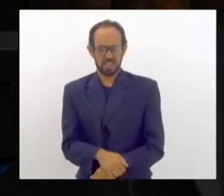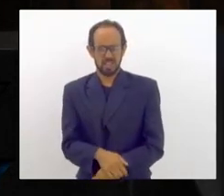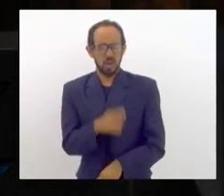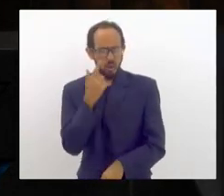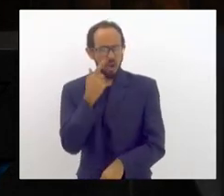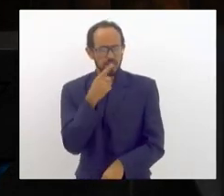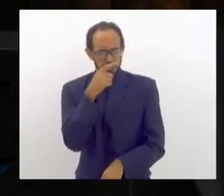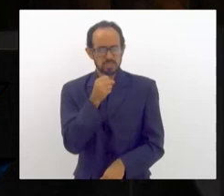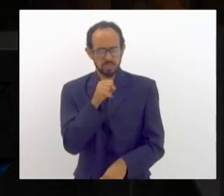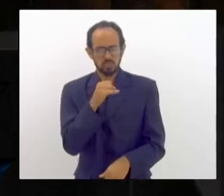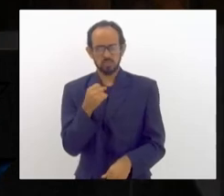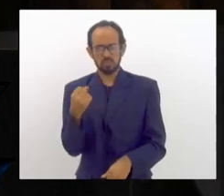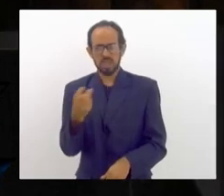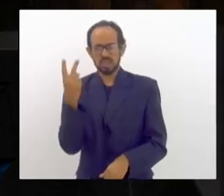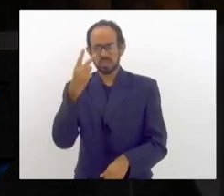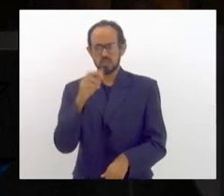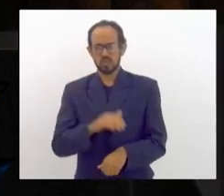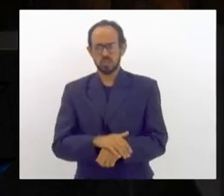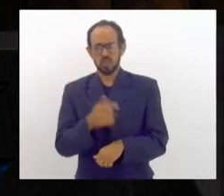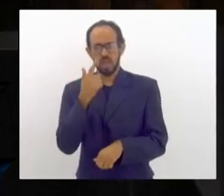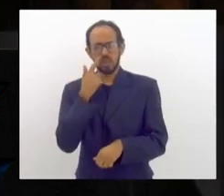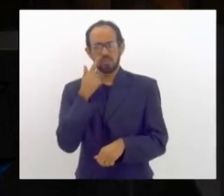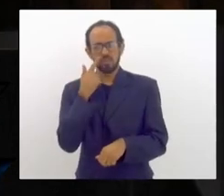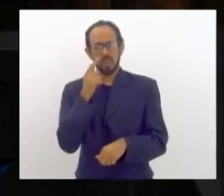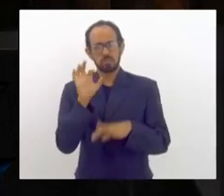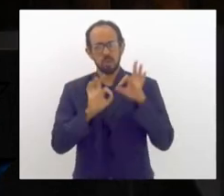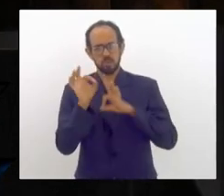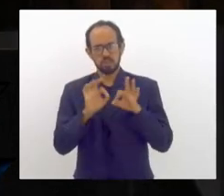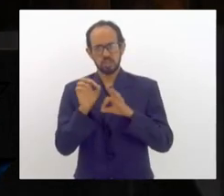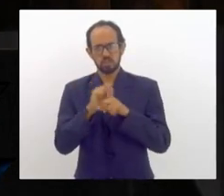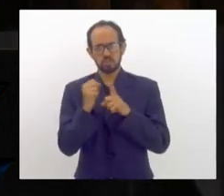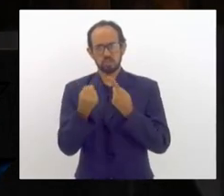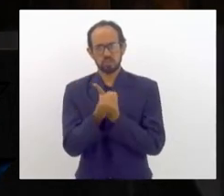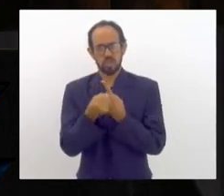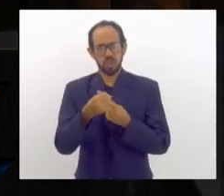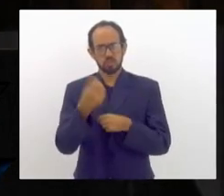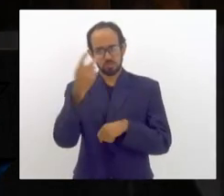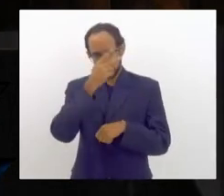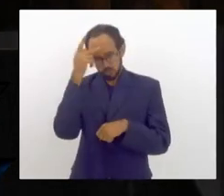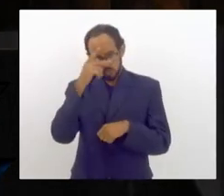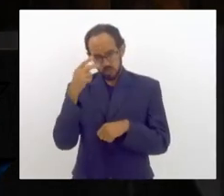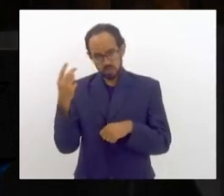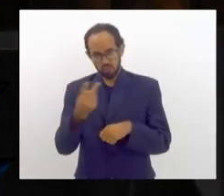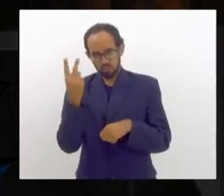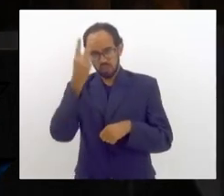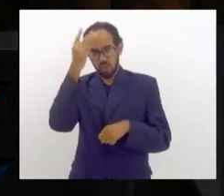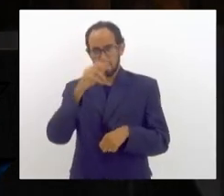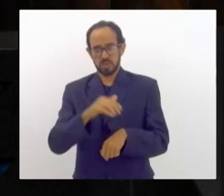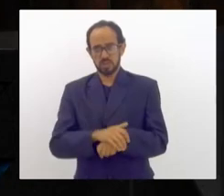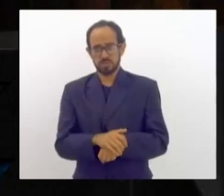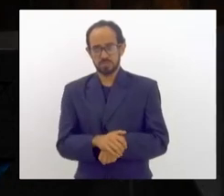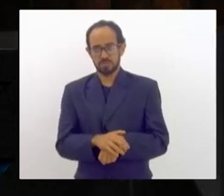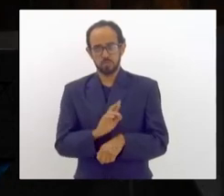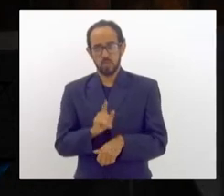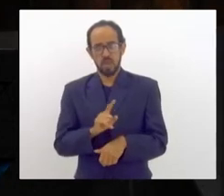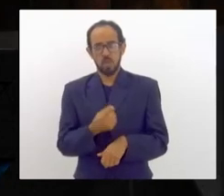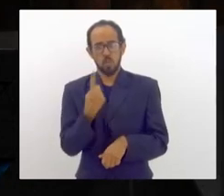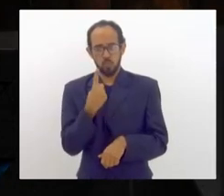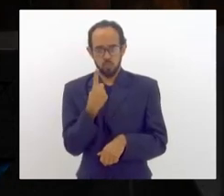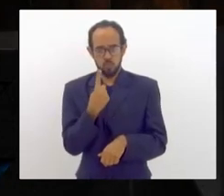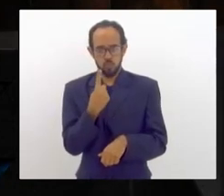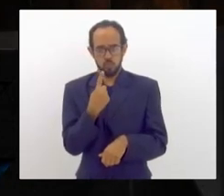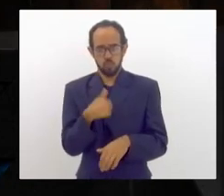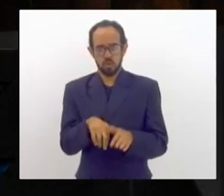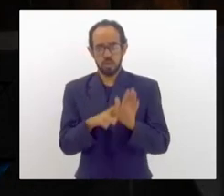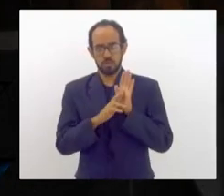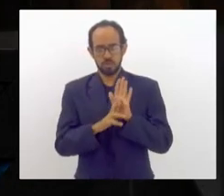ver projeto social lá, quero ver as pessoas lá vencendo. E não é um que representa uma comunidade onde a favela não